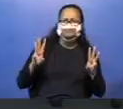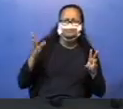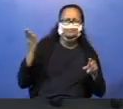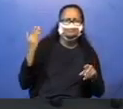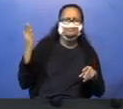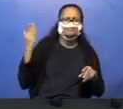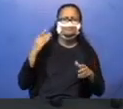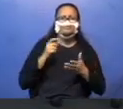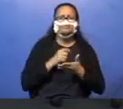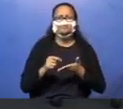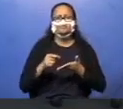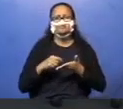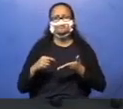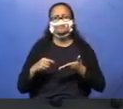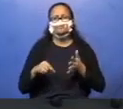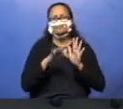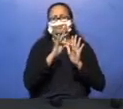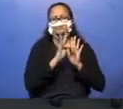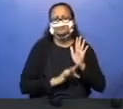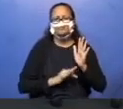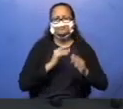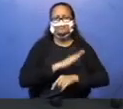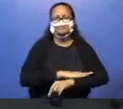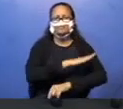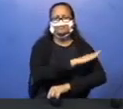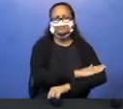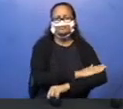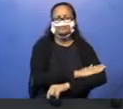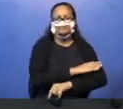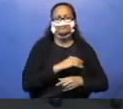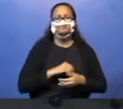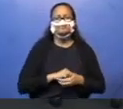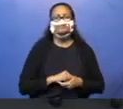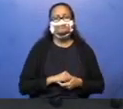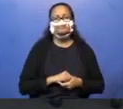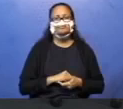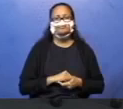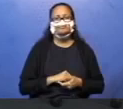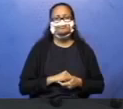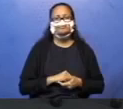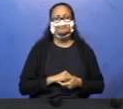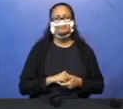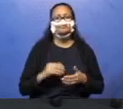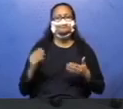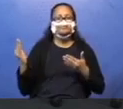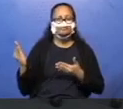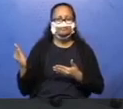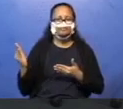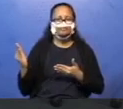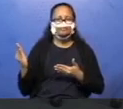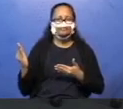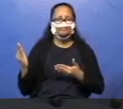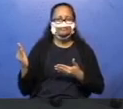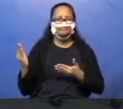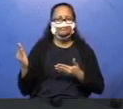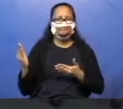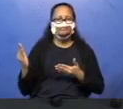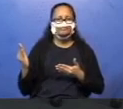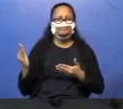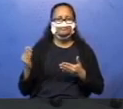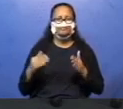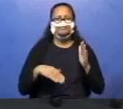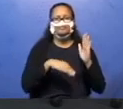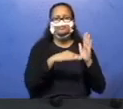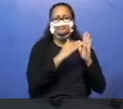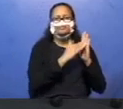estava escrito o texto do sapinho, né? E aqui o glossário com todas